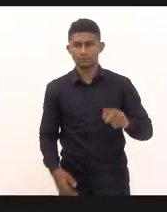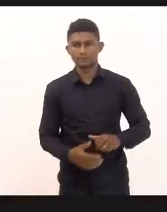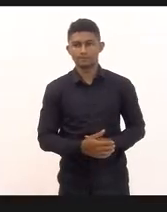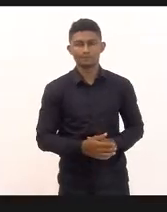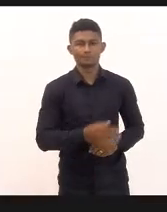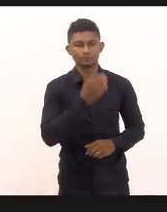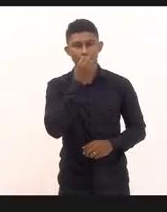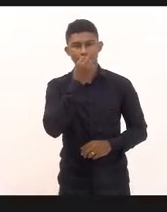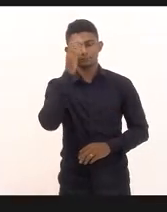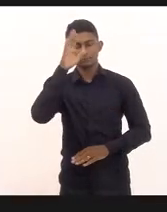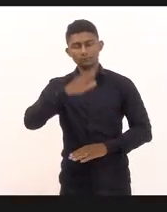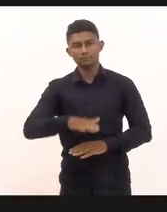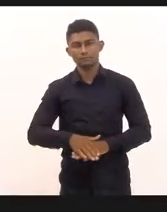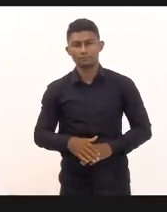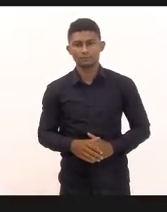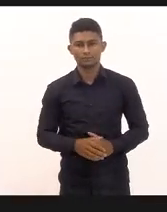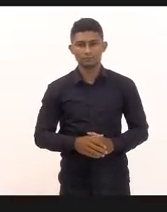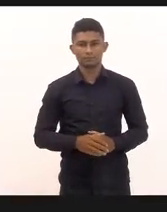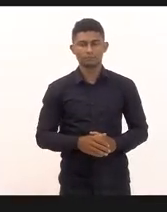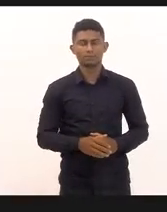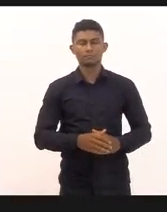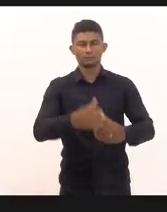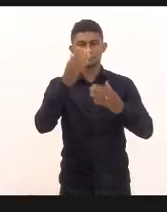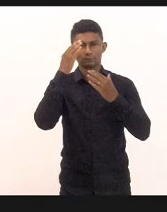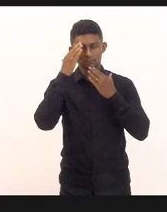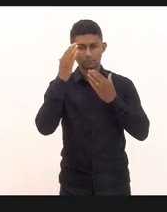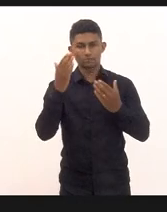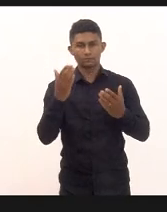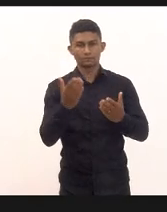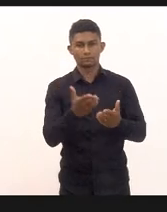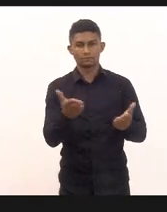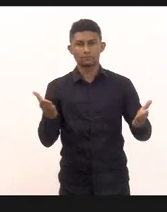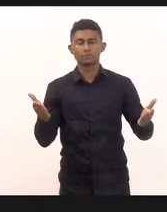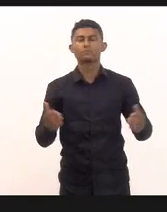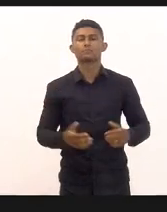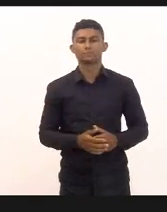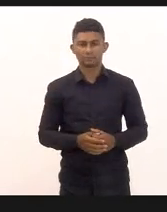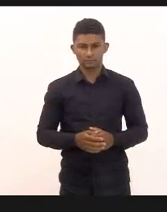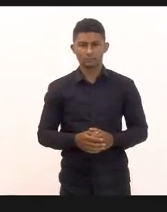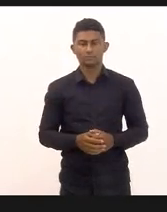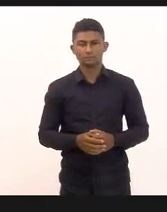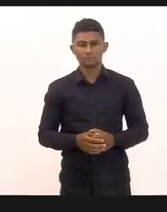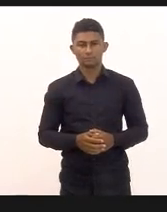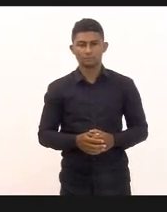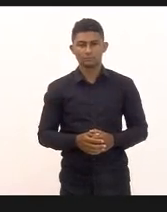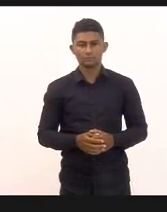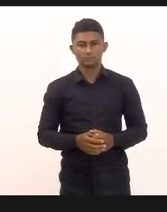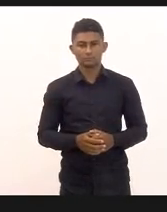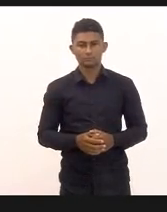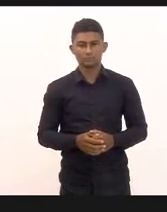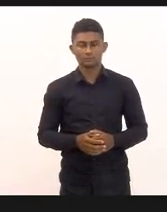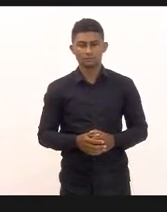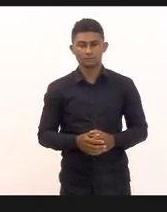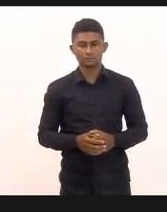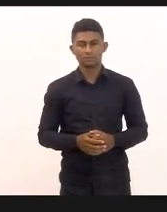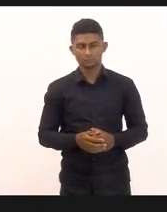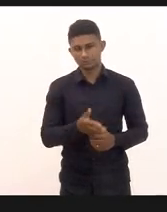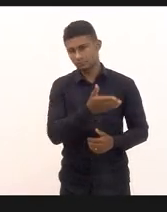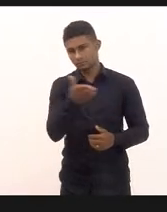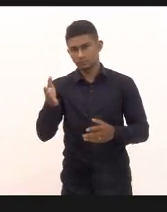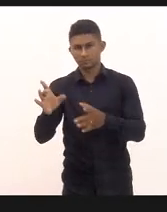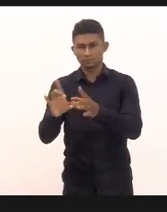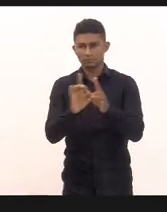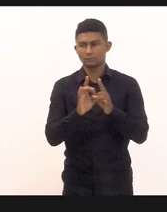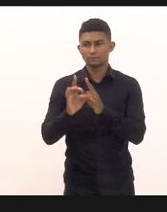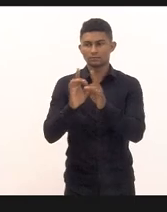boa tarde ainda. Agradecer a todos os parlamentares aí que se uniram, né, pela